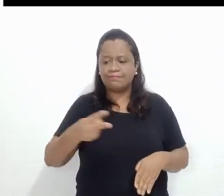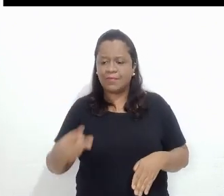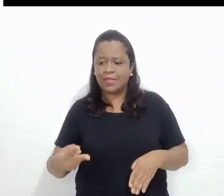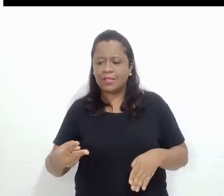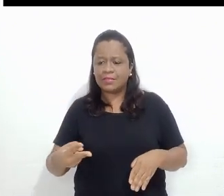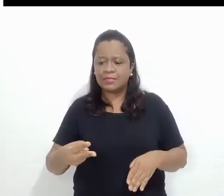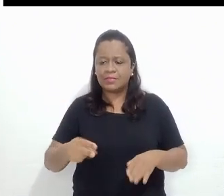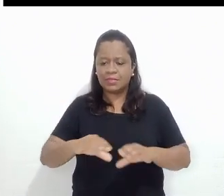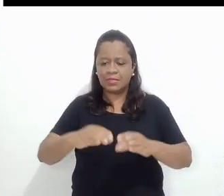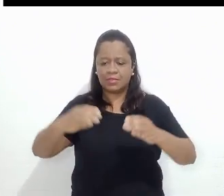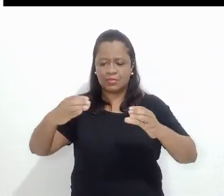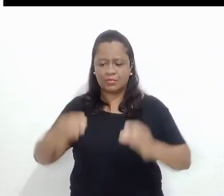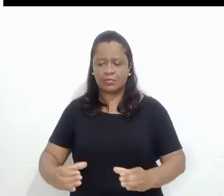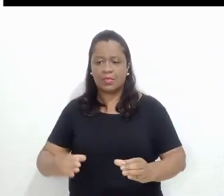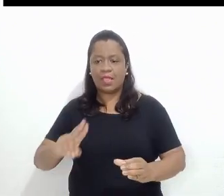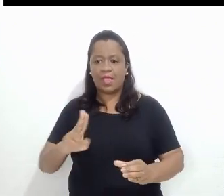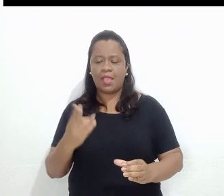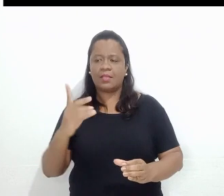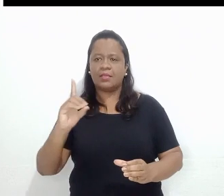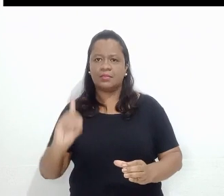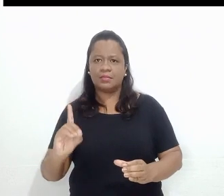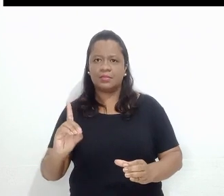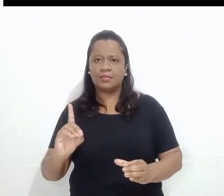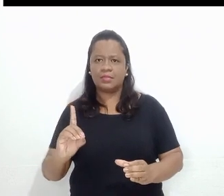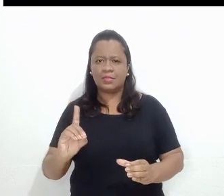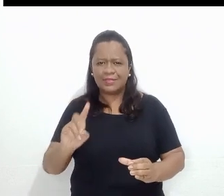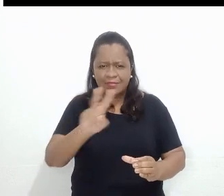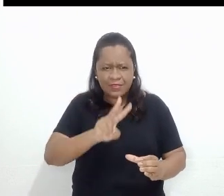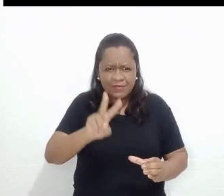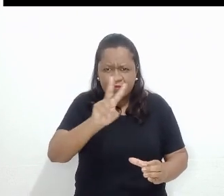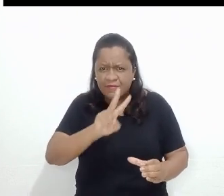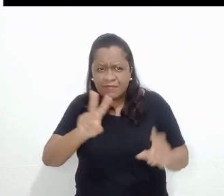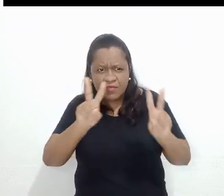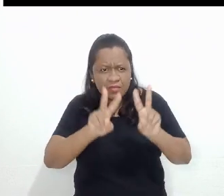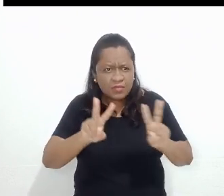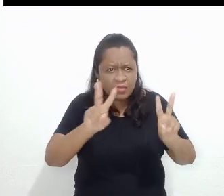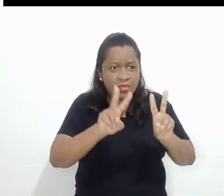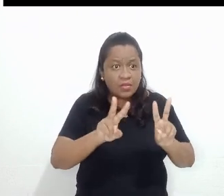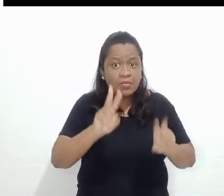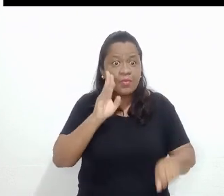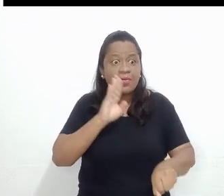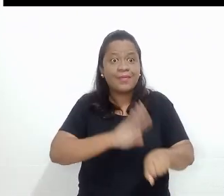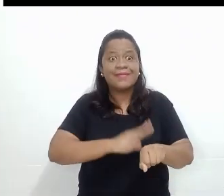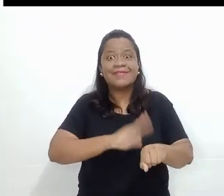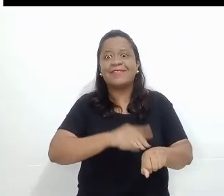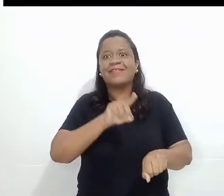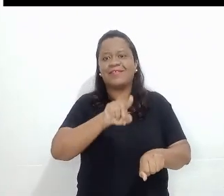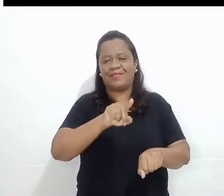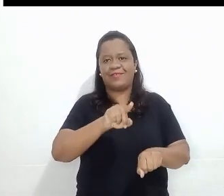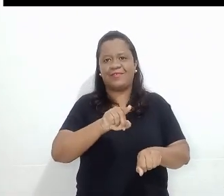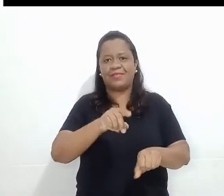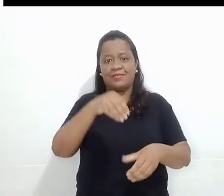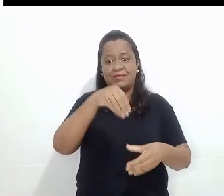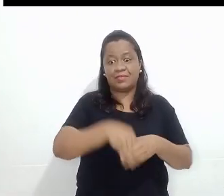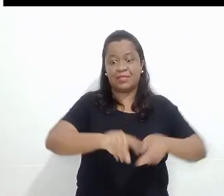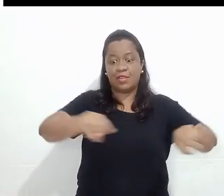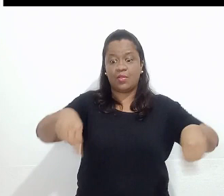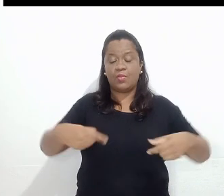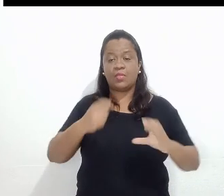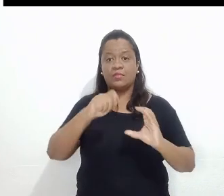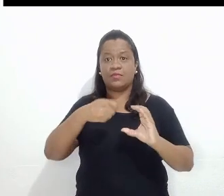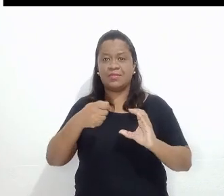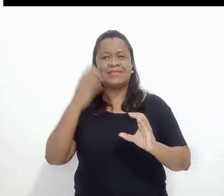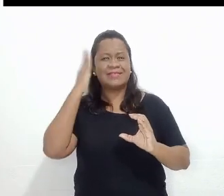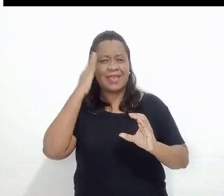e revisando esse material lá na hora, no set de filmagem. Por quê? Porque a gente sabe que o material digital ele pode